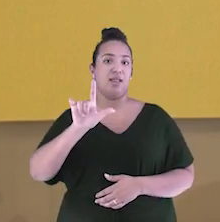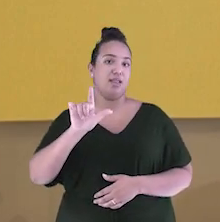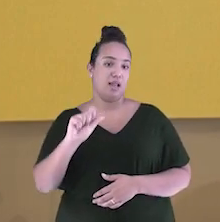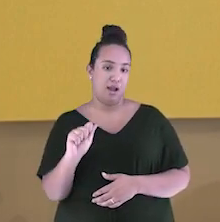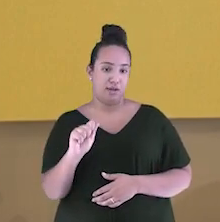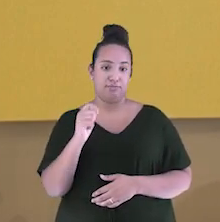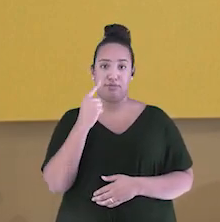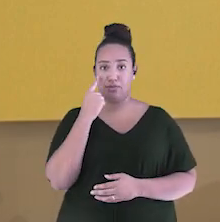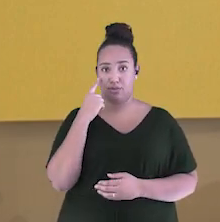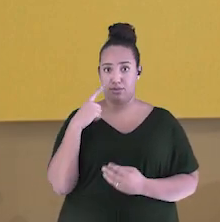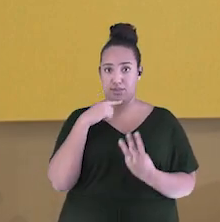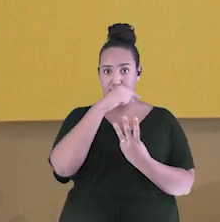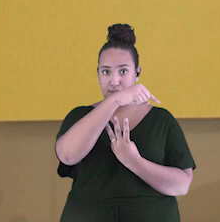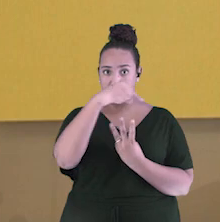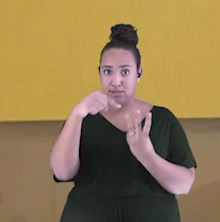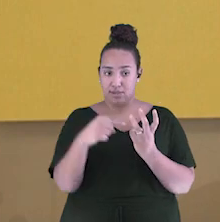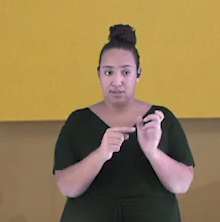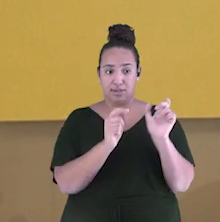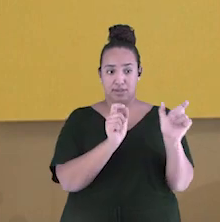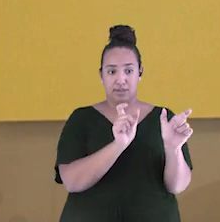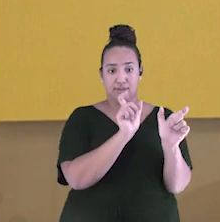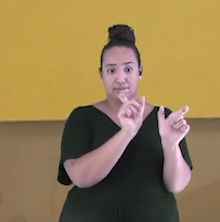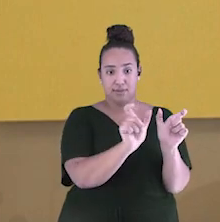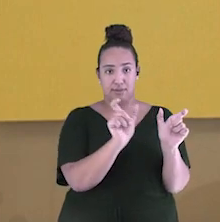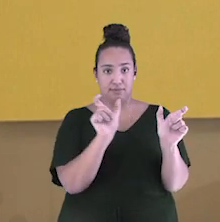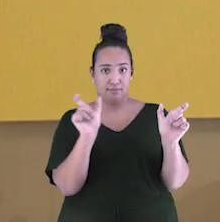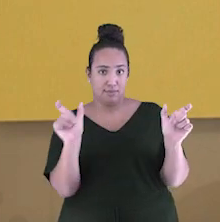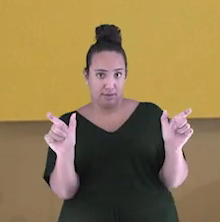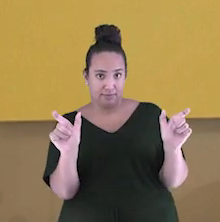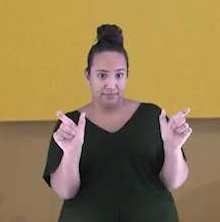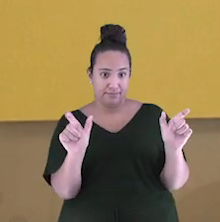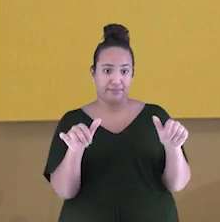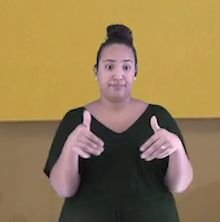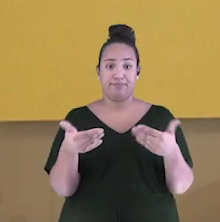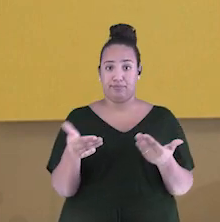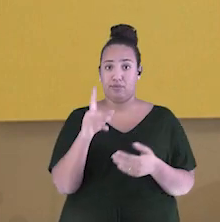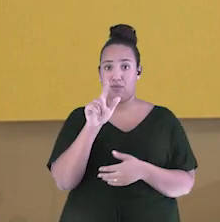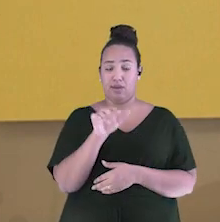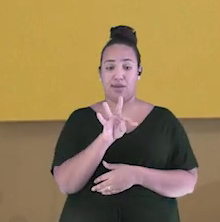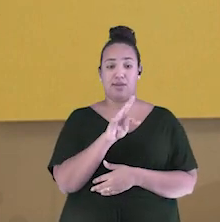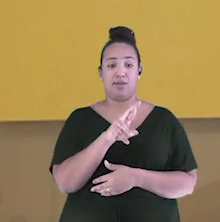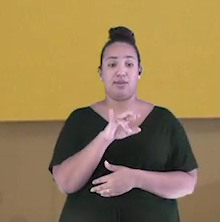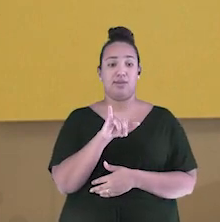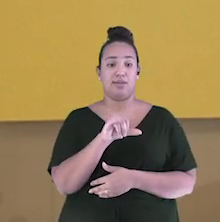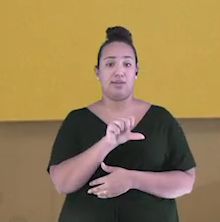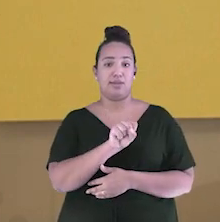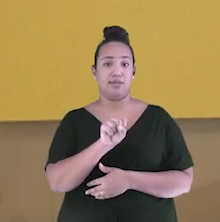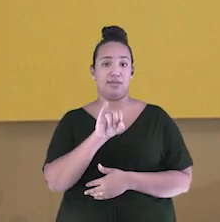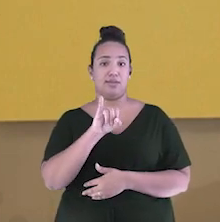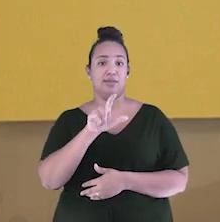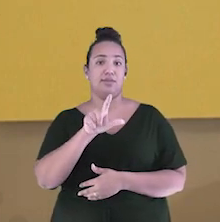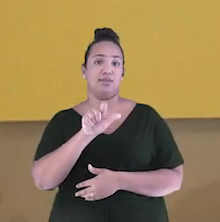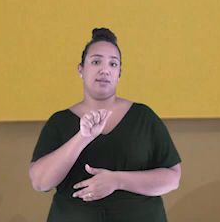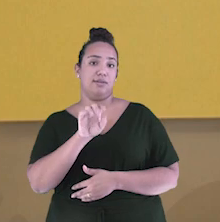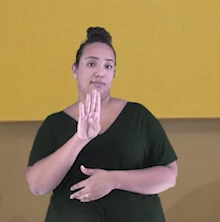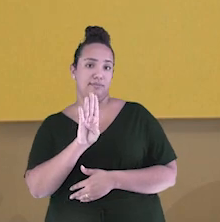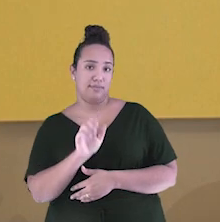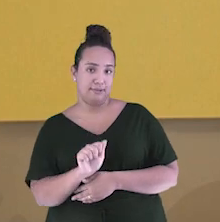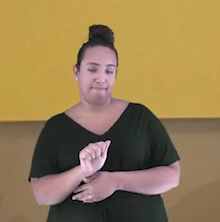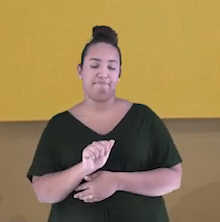é formada por 3 sílabas. Por isso, ela é uma palavra